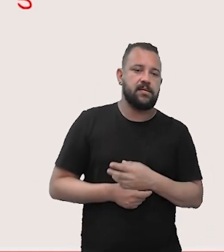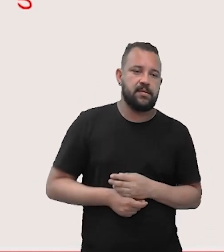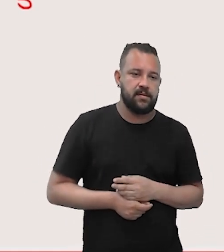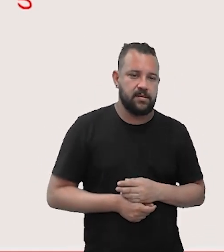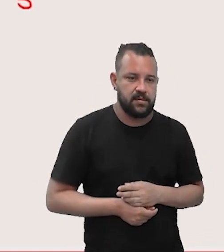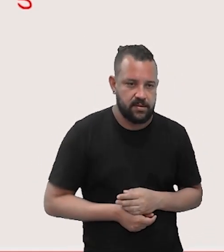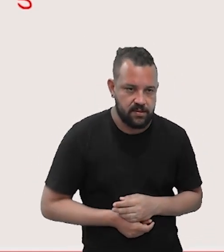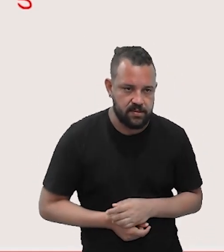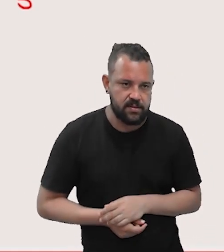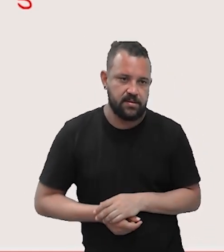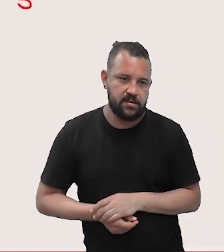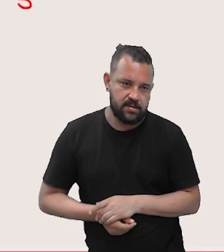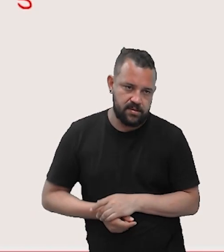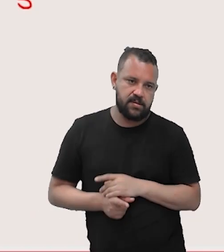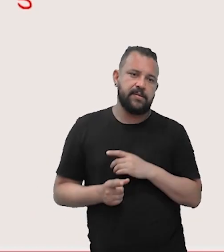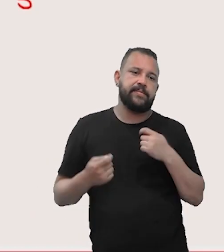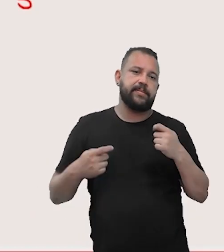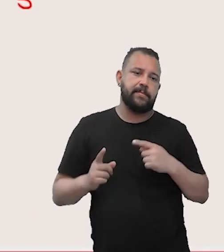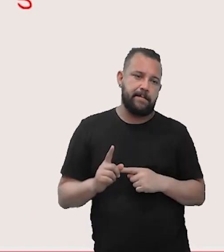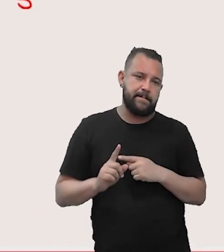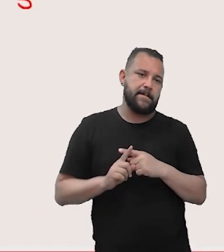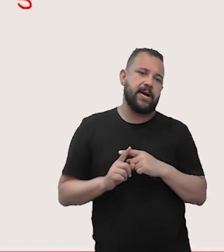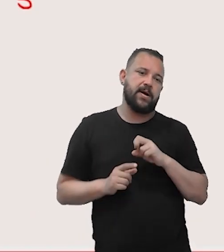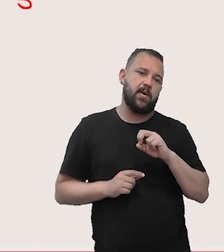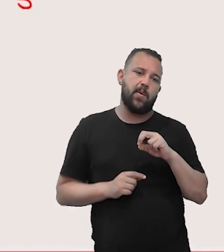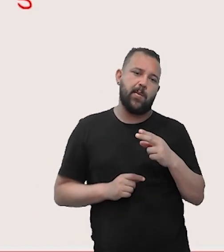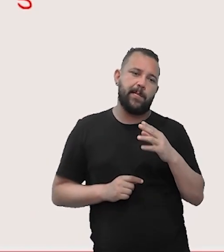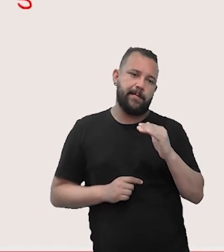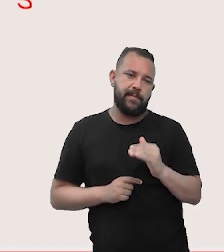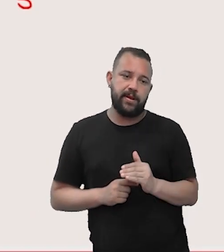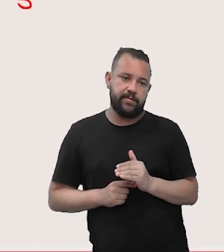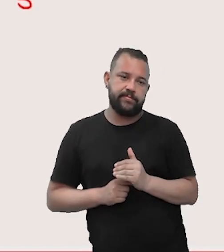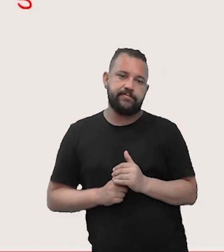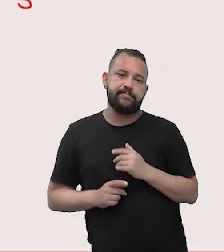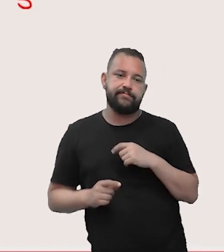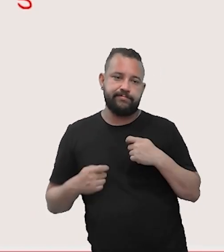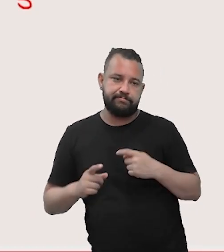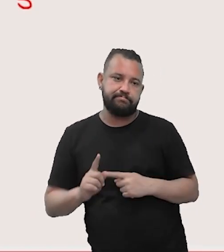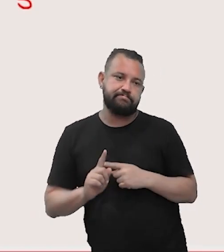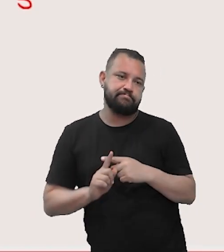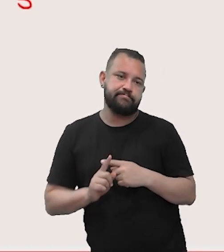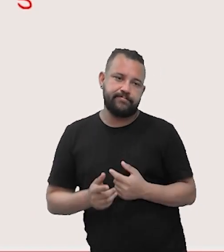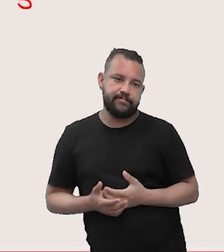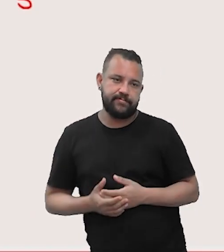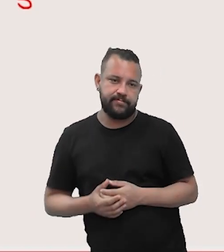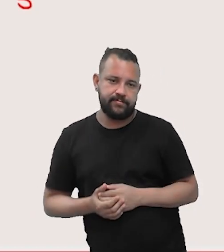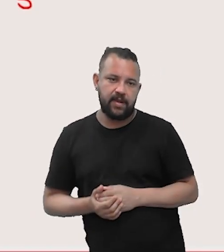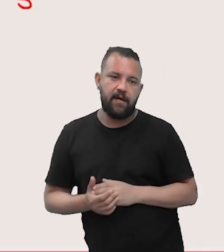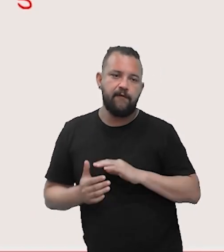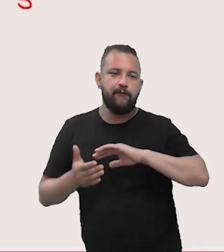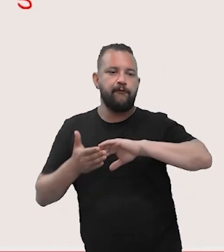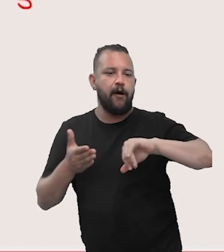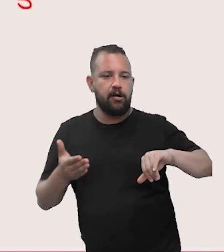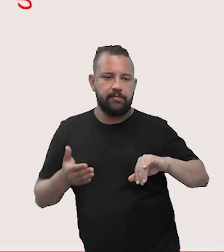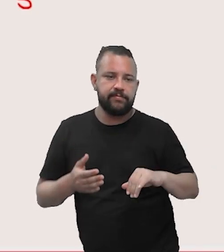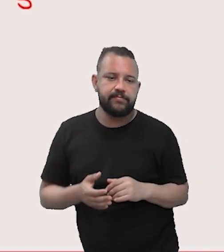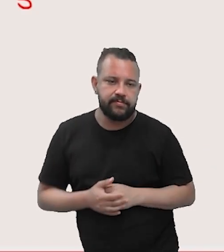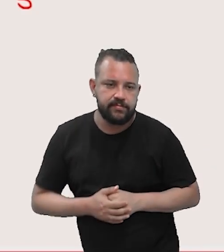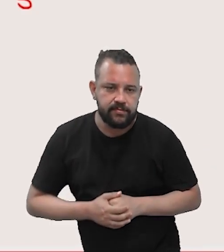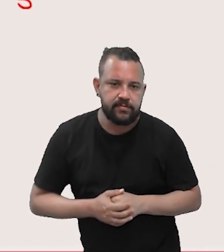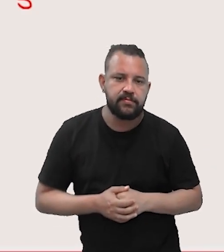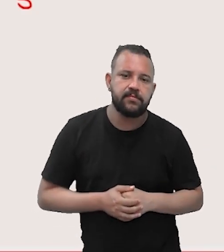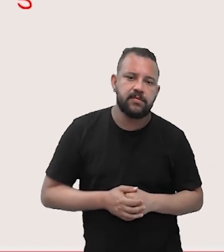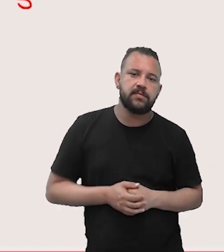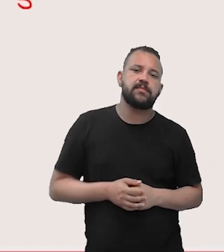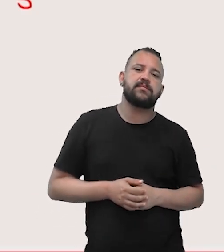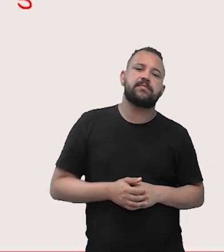com 71 precisa de mais ou de menos ponto? Precisa de mais, então ele já está fora do processo, tu entende? O jogador 2,